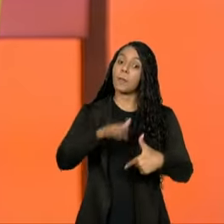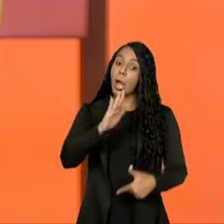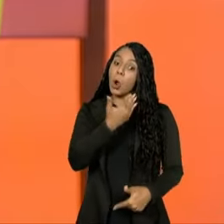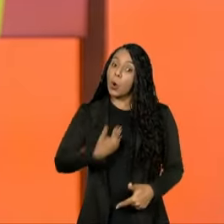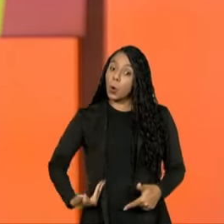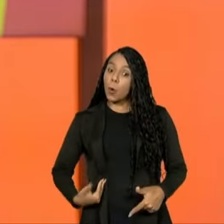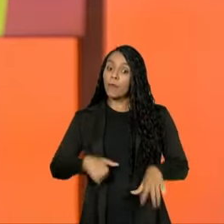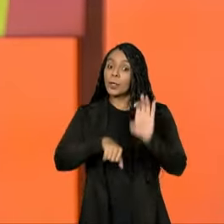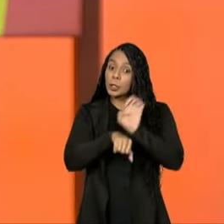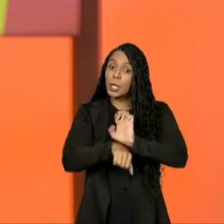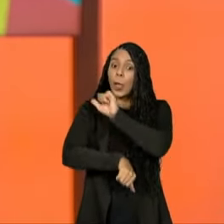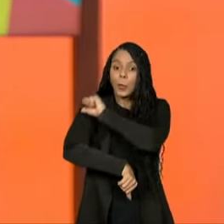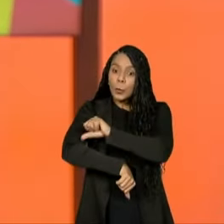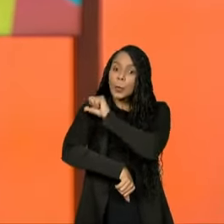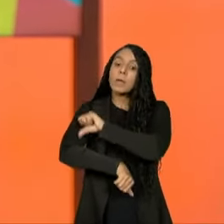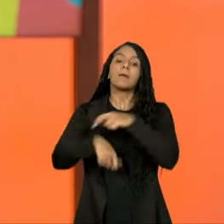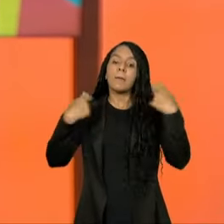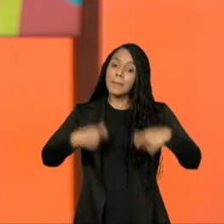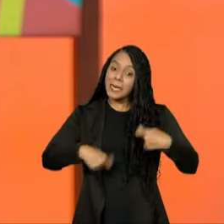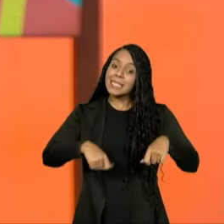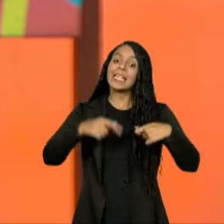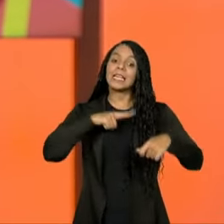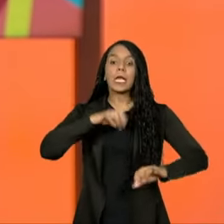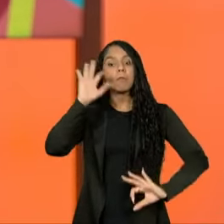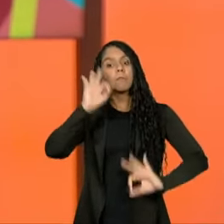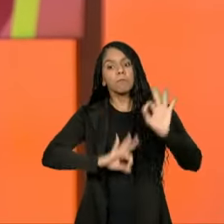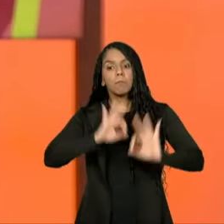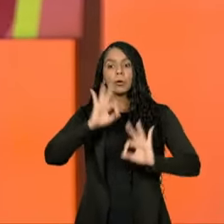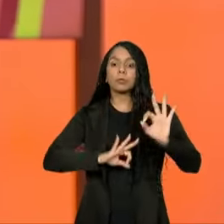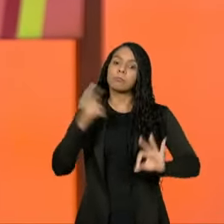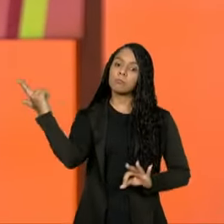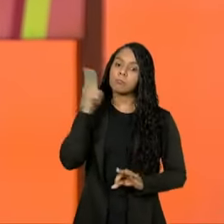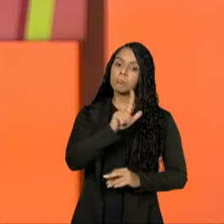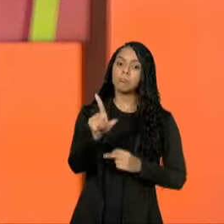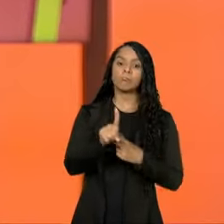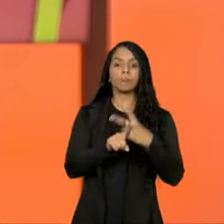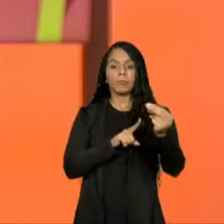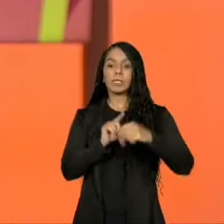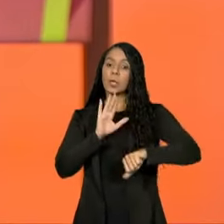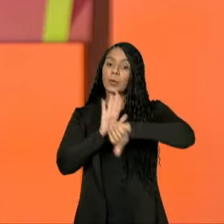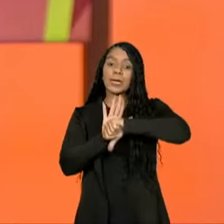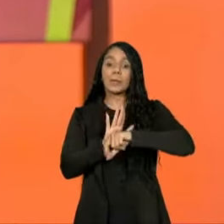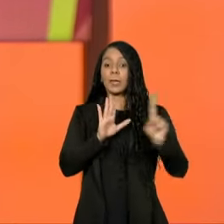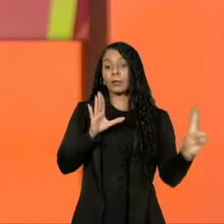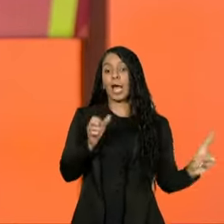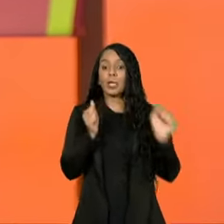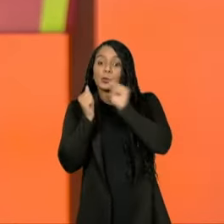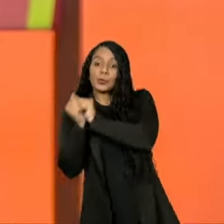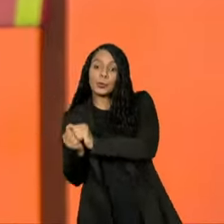Rio precisa ter um projeto para enfrentar o crime e não fazer parte dele. Eu